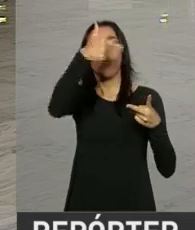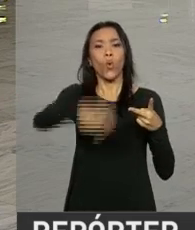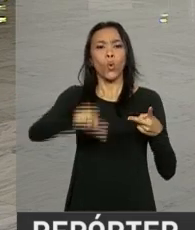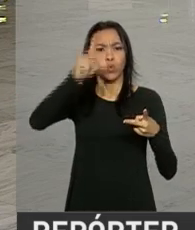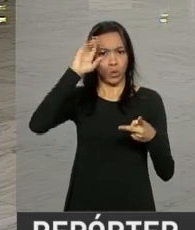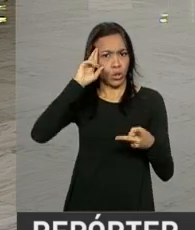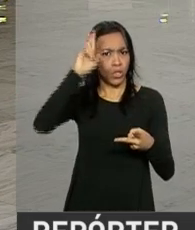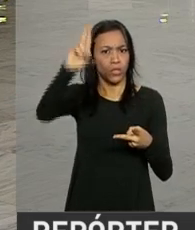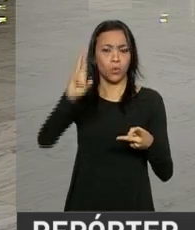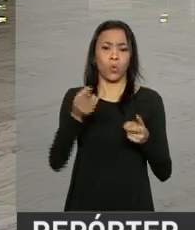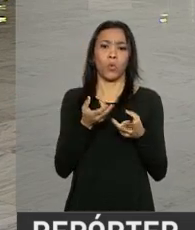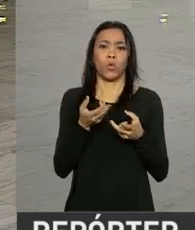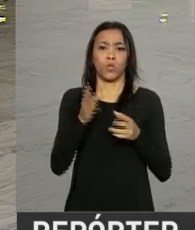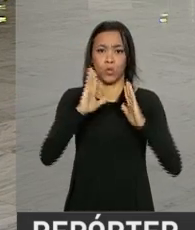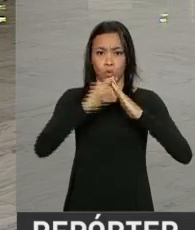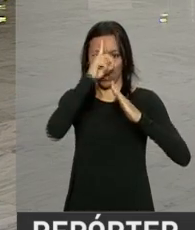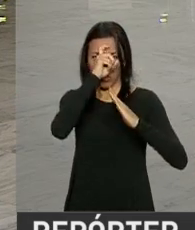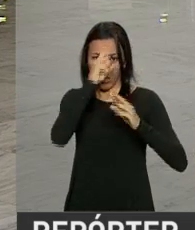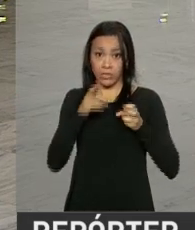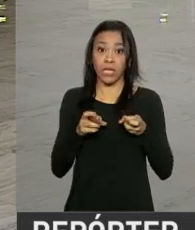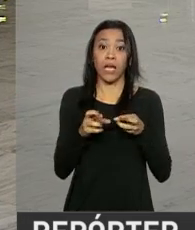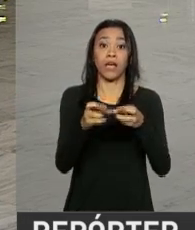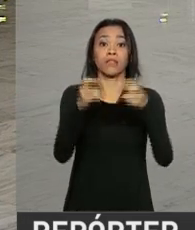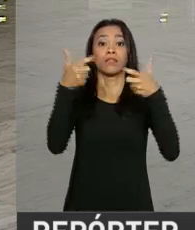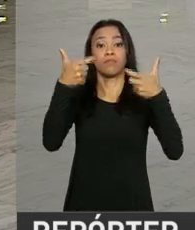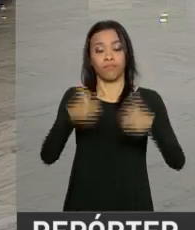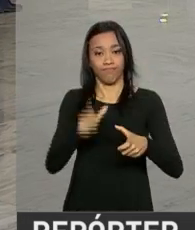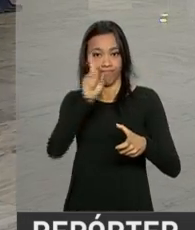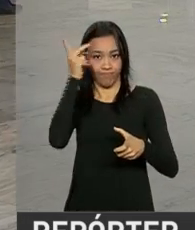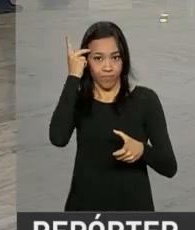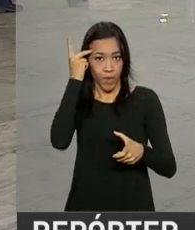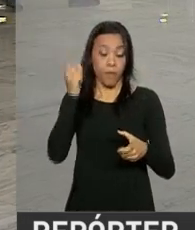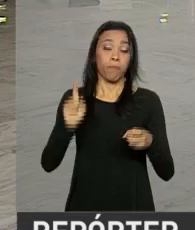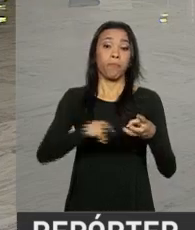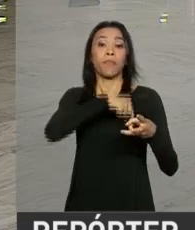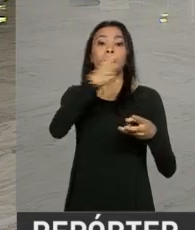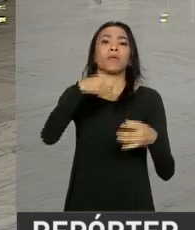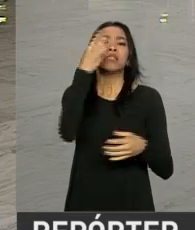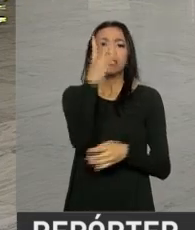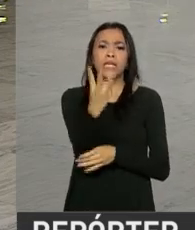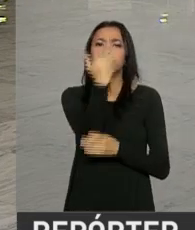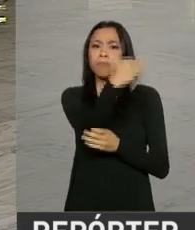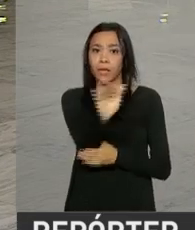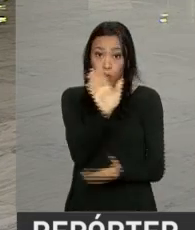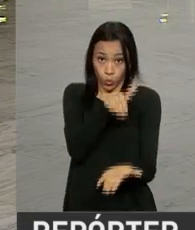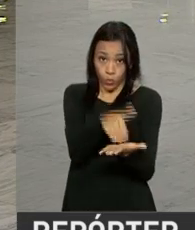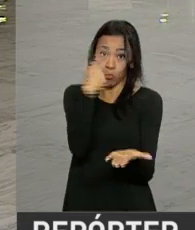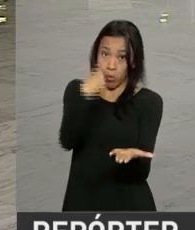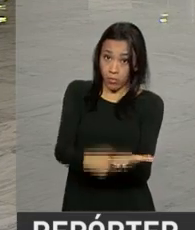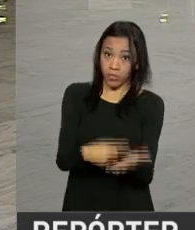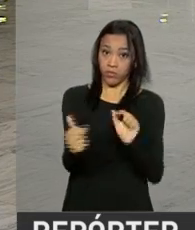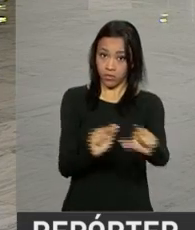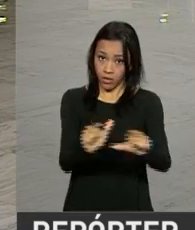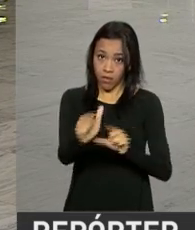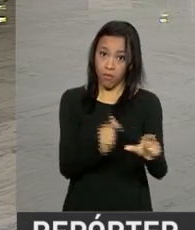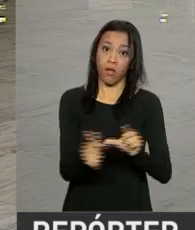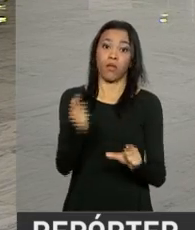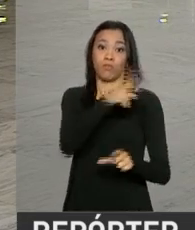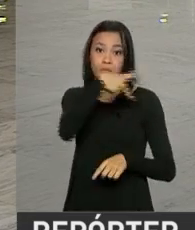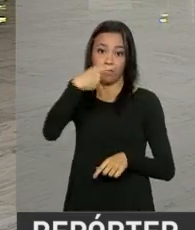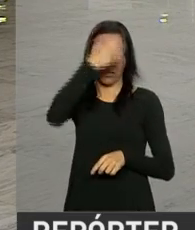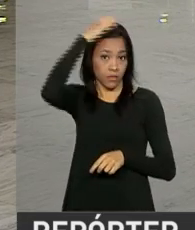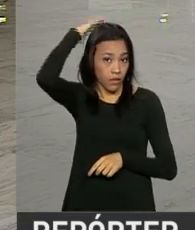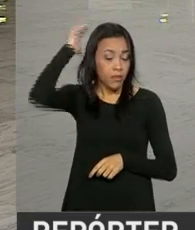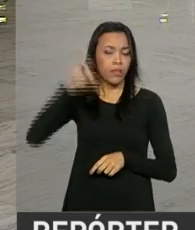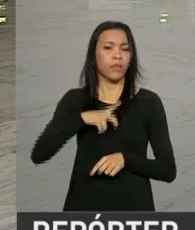do Câncer de Barretos, em São Paulo, Henrique Prata. Às 15h30, no último compromisso previsto na agenda de Michel Temer,